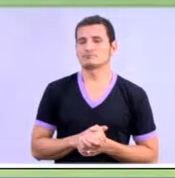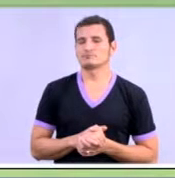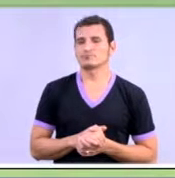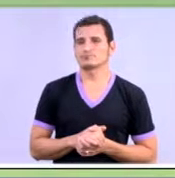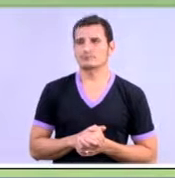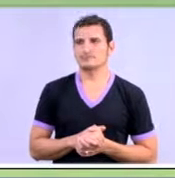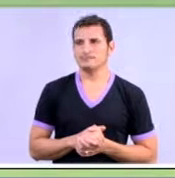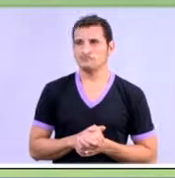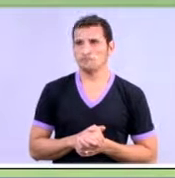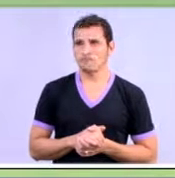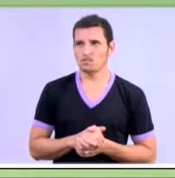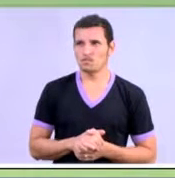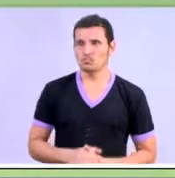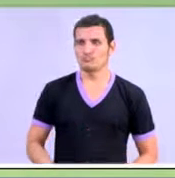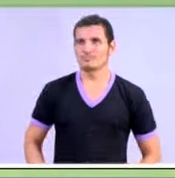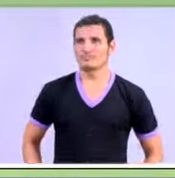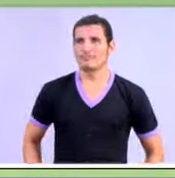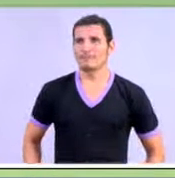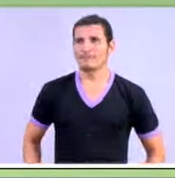E agora, entre parênteses,